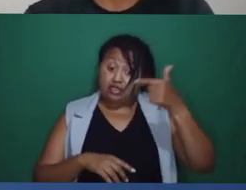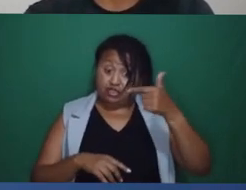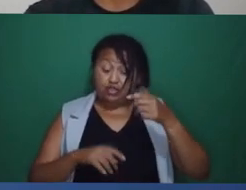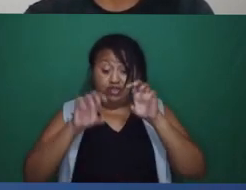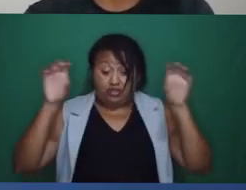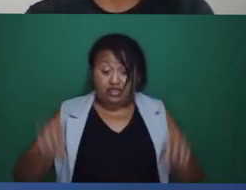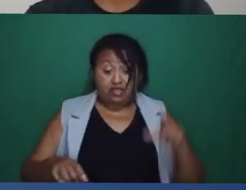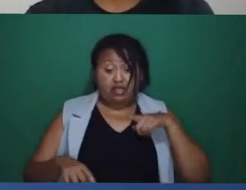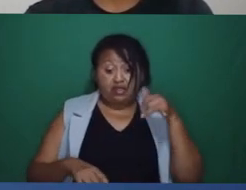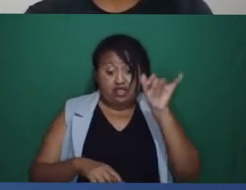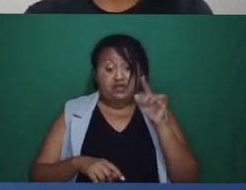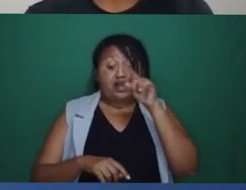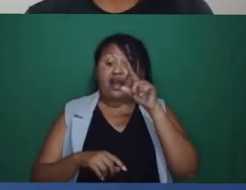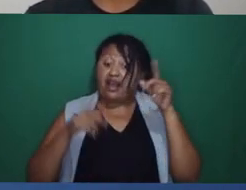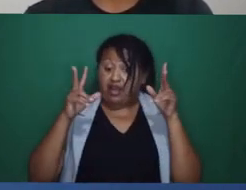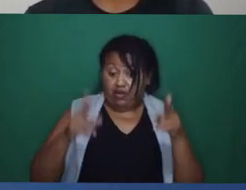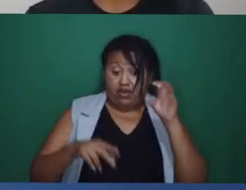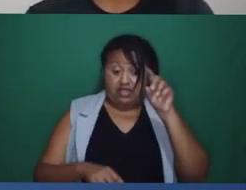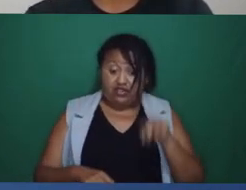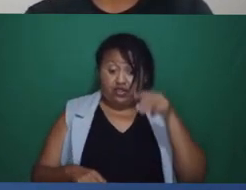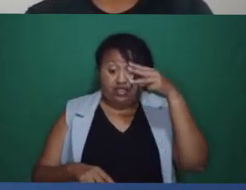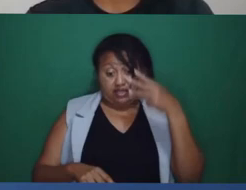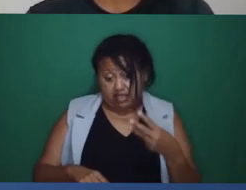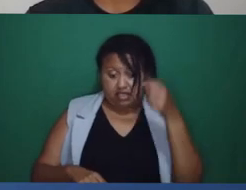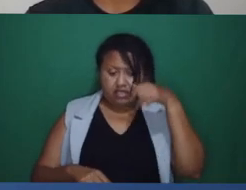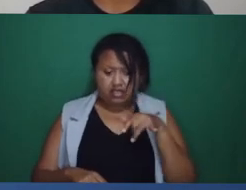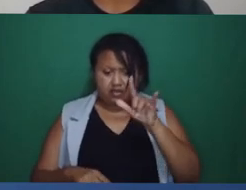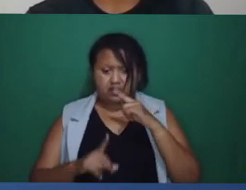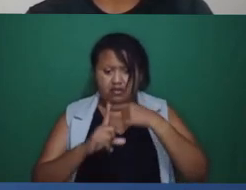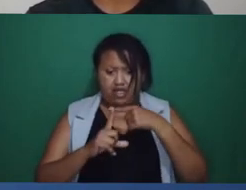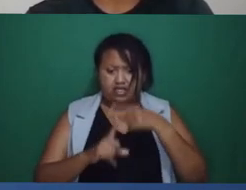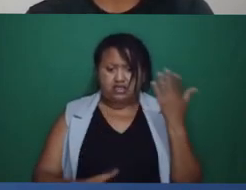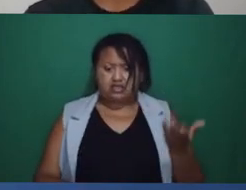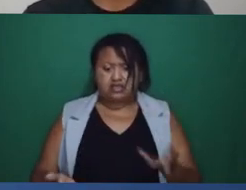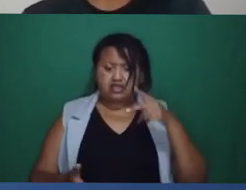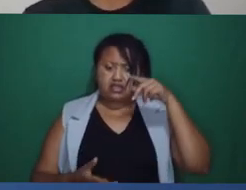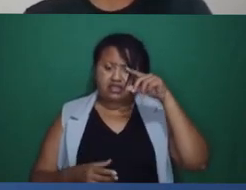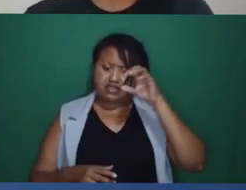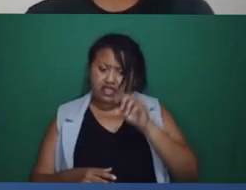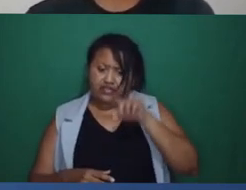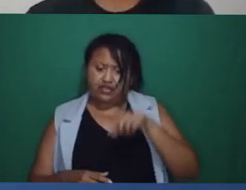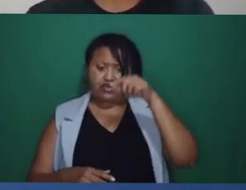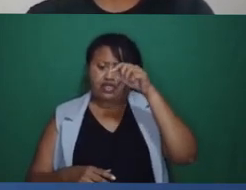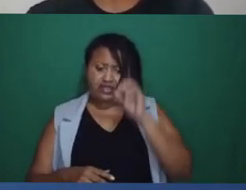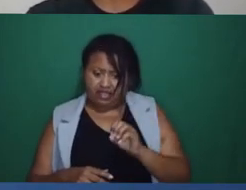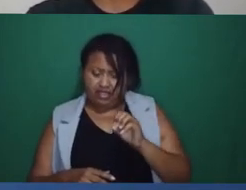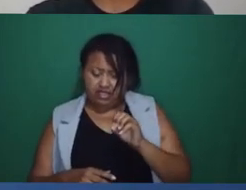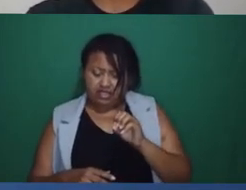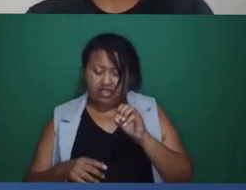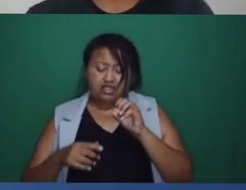nós temos que y = 0,3 y mais 0,3 x